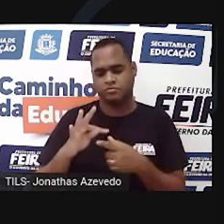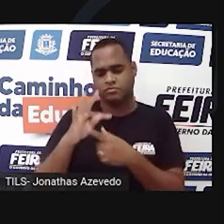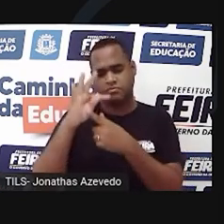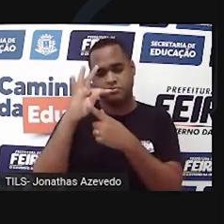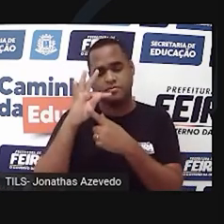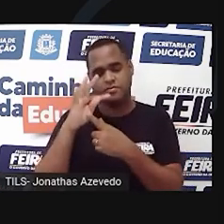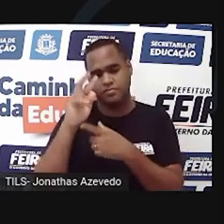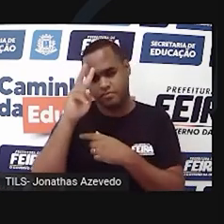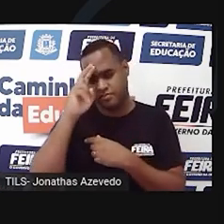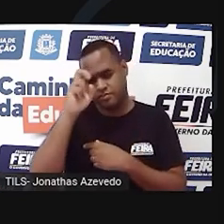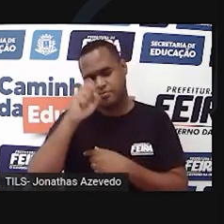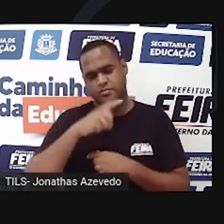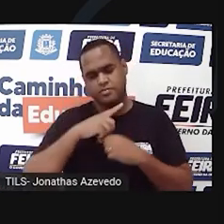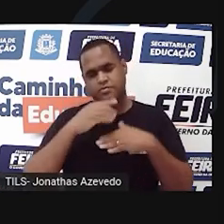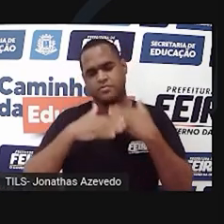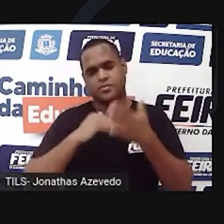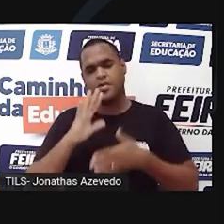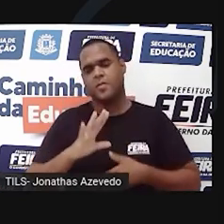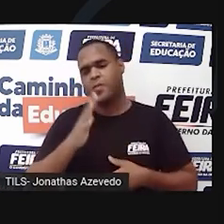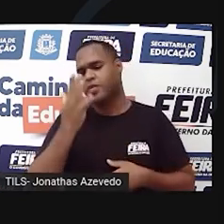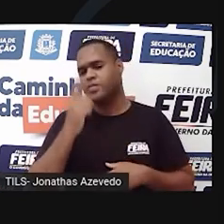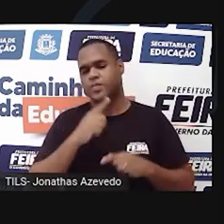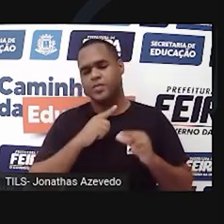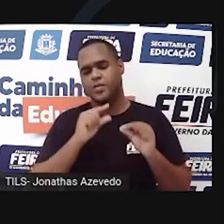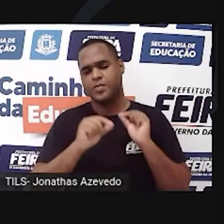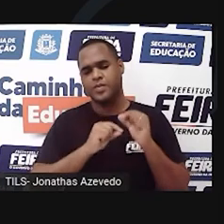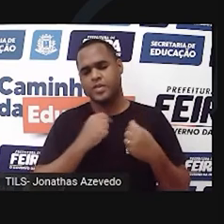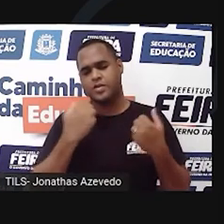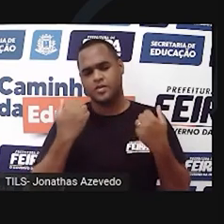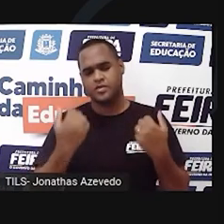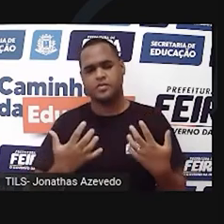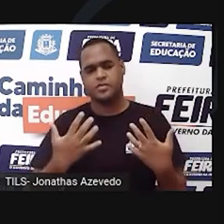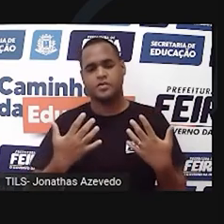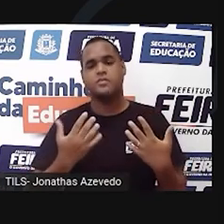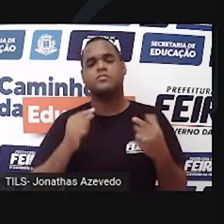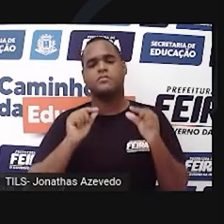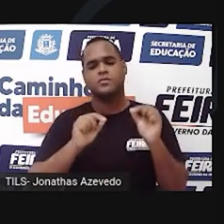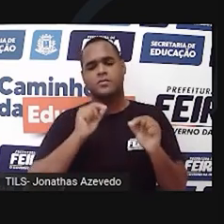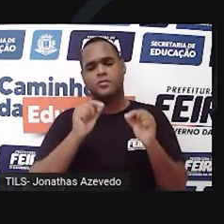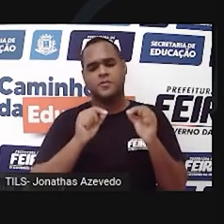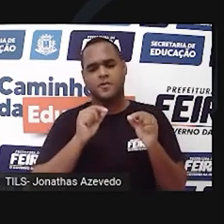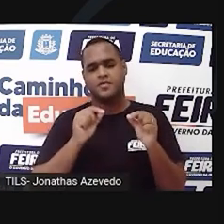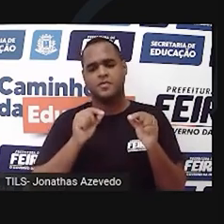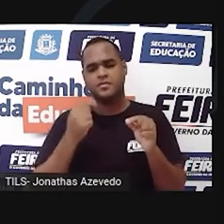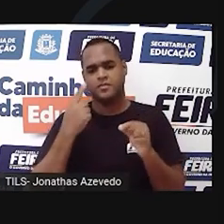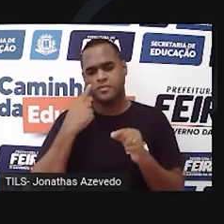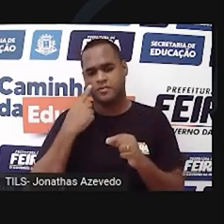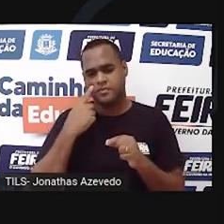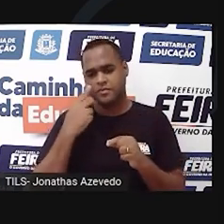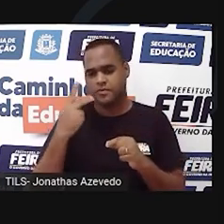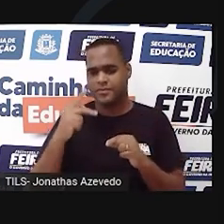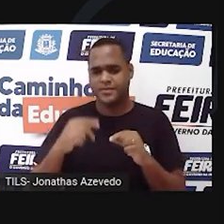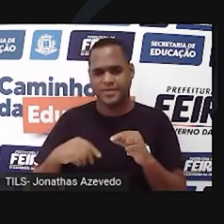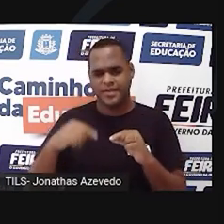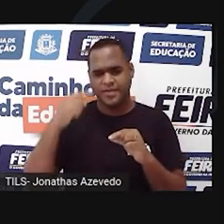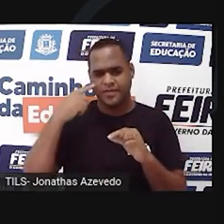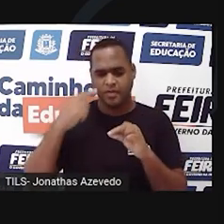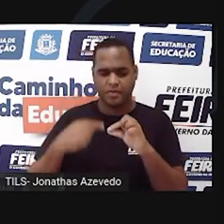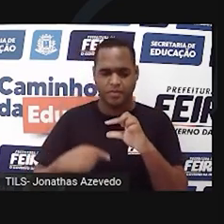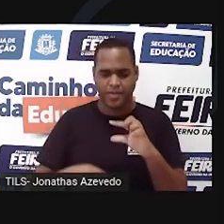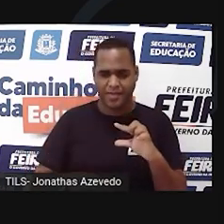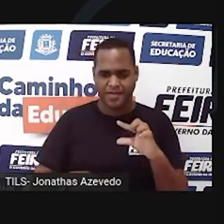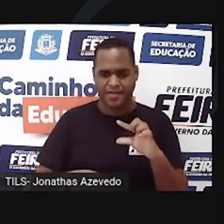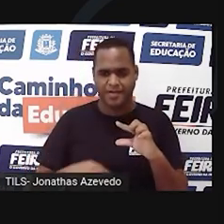E isso acontece porque, quando a água está em contato com uma temperatura menor que 0